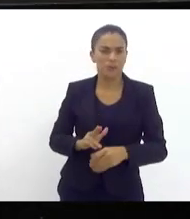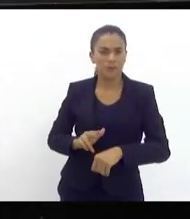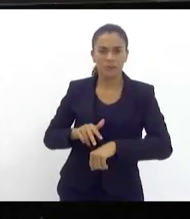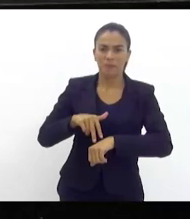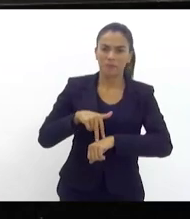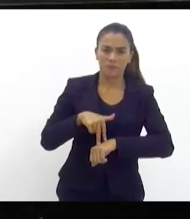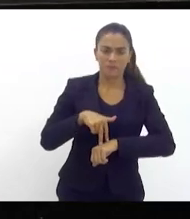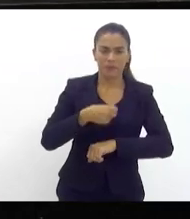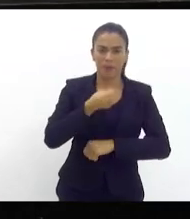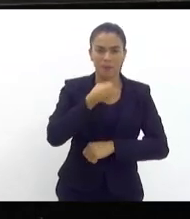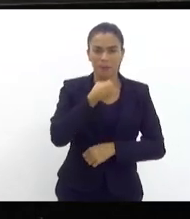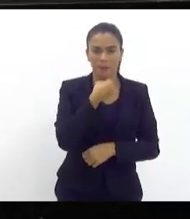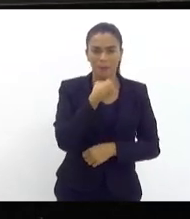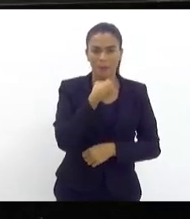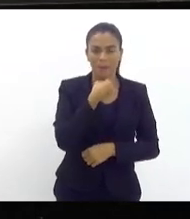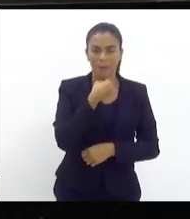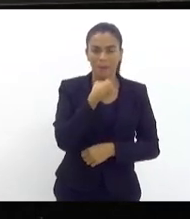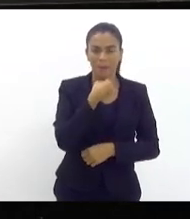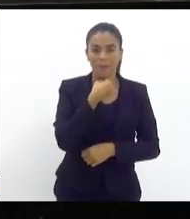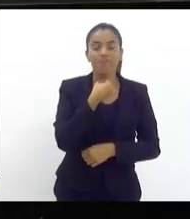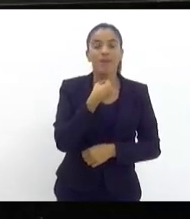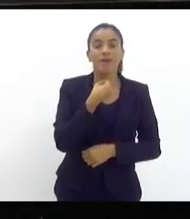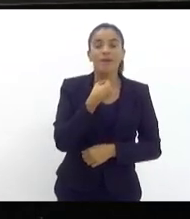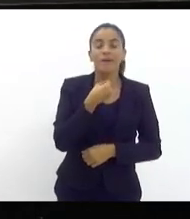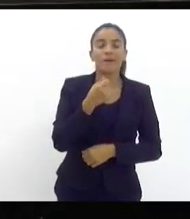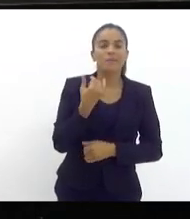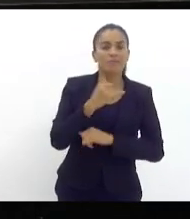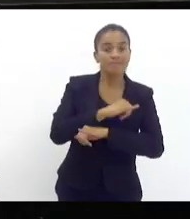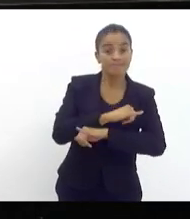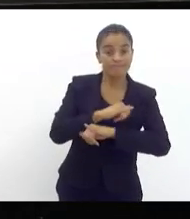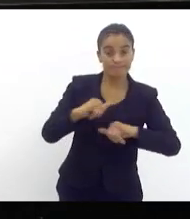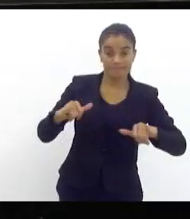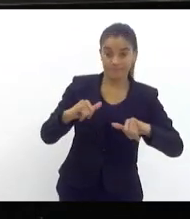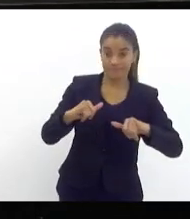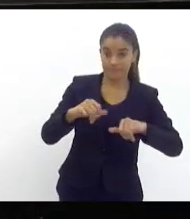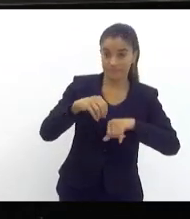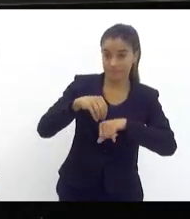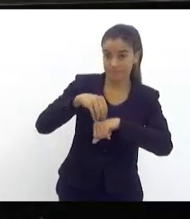essa Tribuna aqui para deixar um comunicado